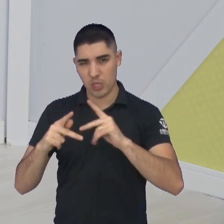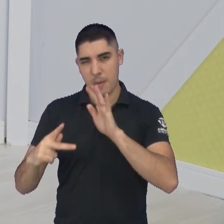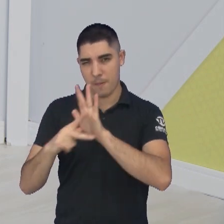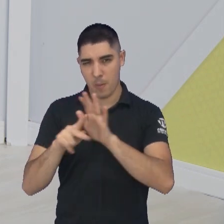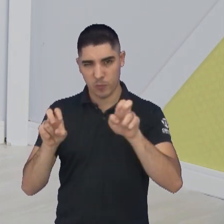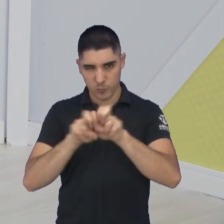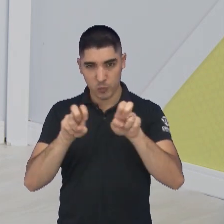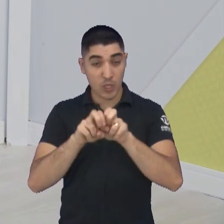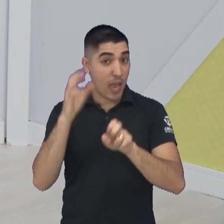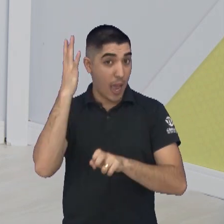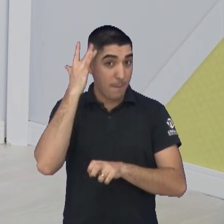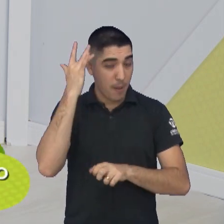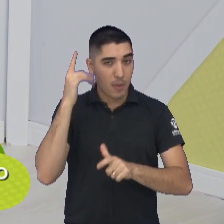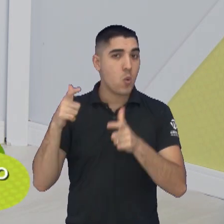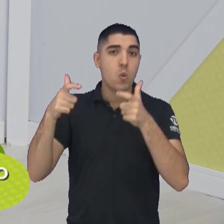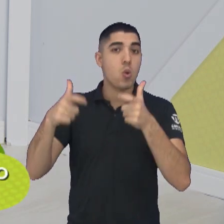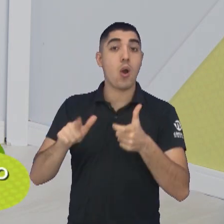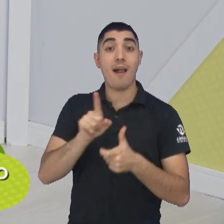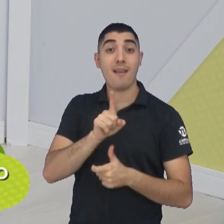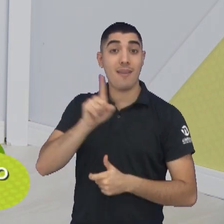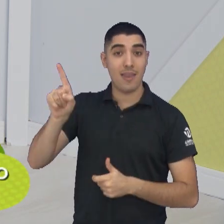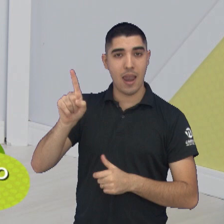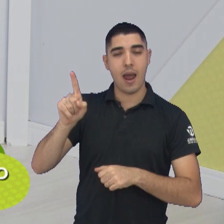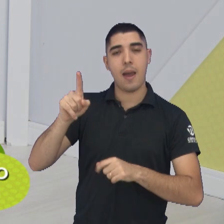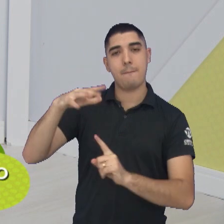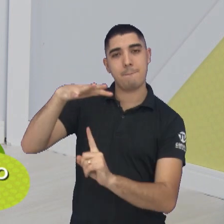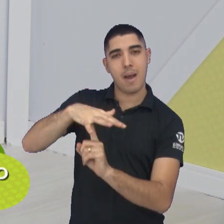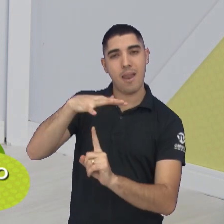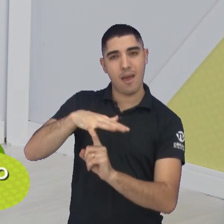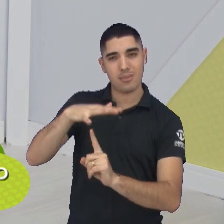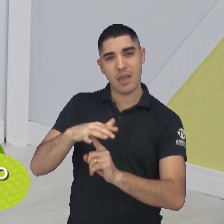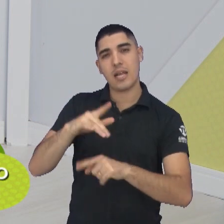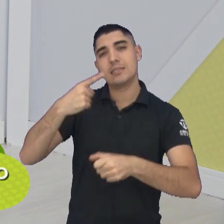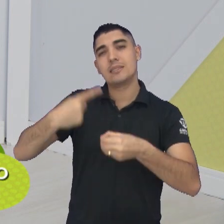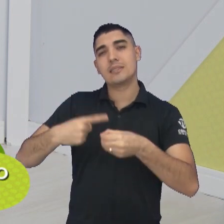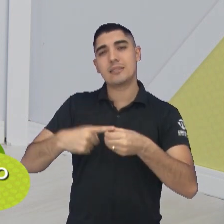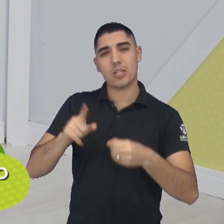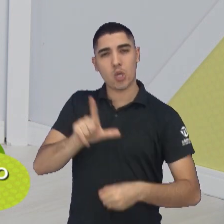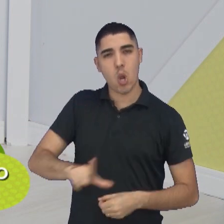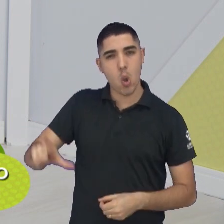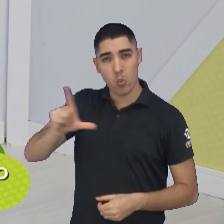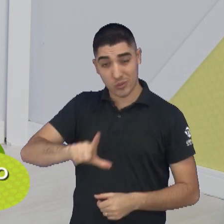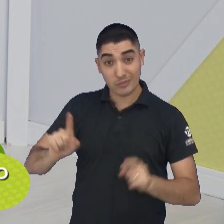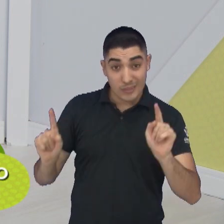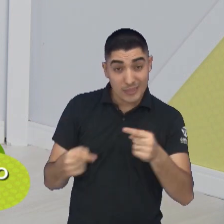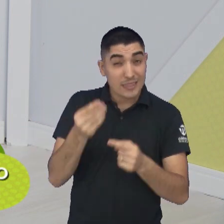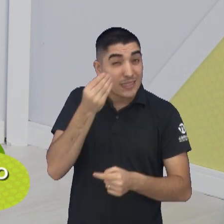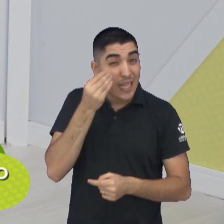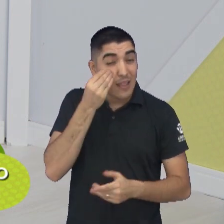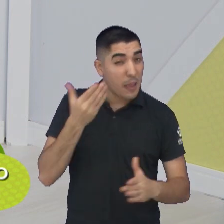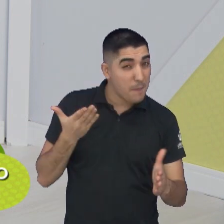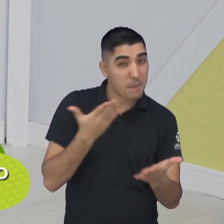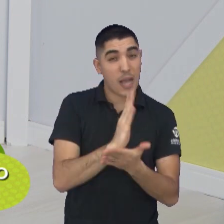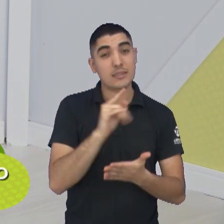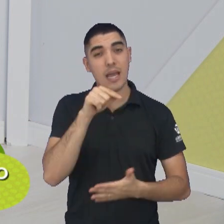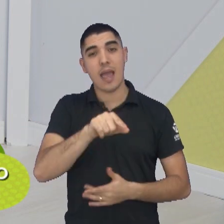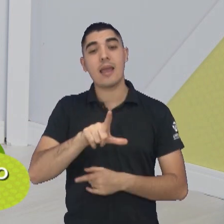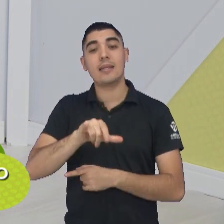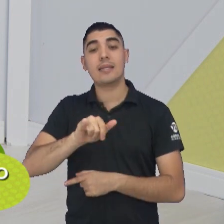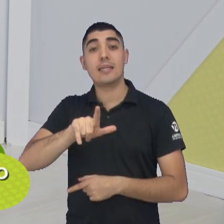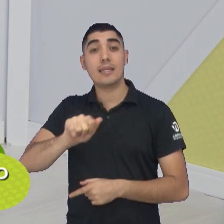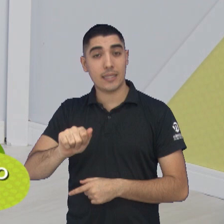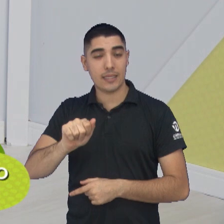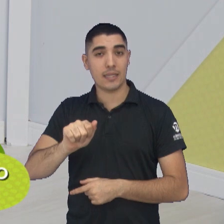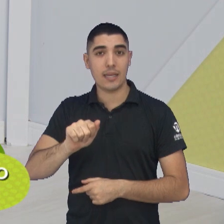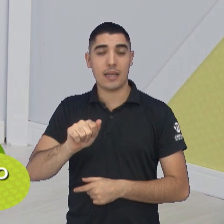no ginásio Anhanguera, lá em Londrina, Paraná, para a decisão de uma vaga nas semifinais da Liga Feminina de Futsal contra o